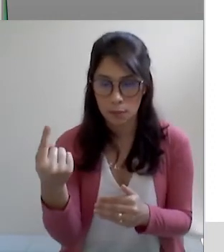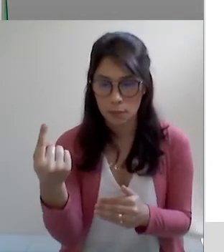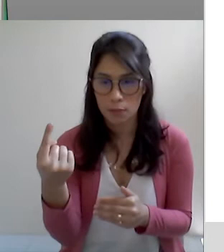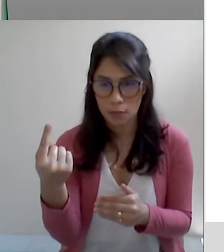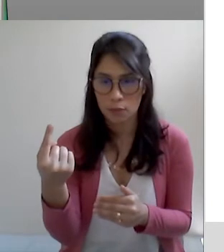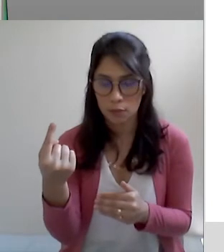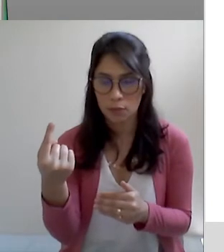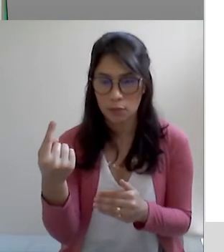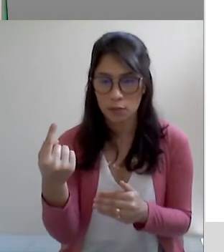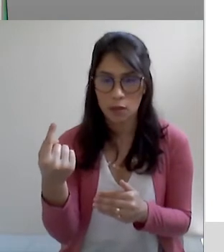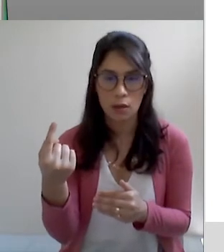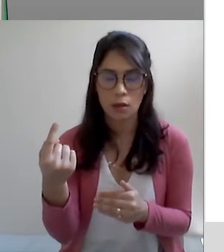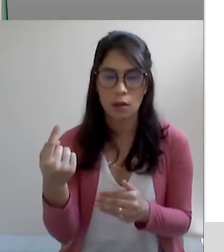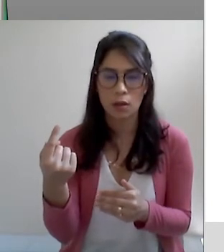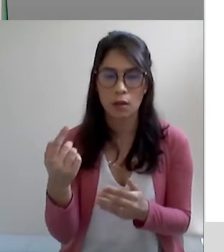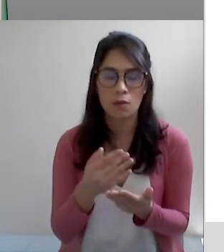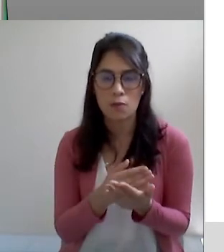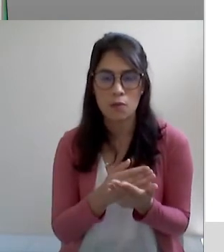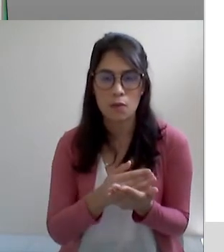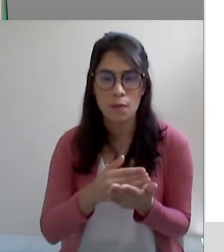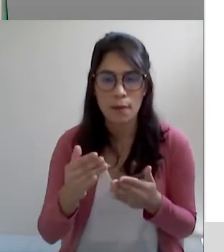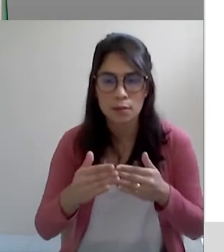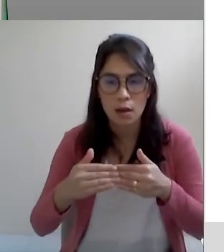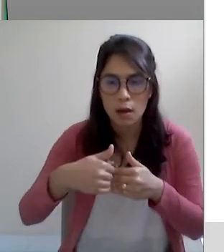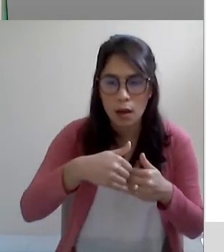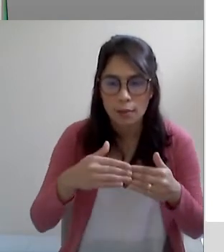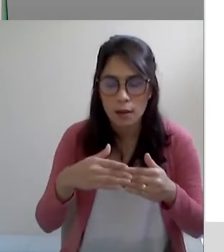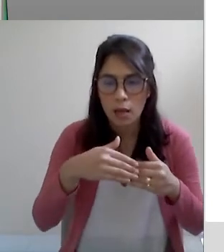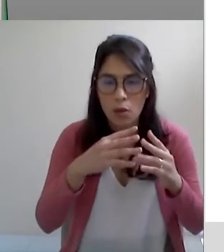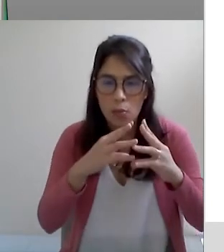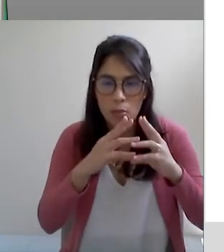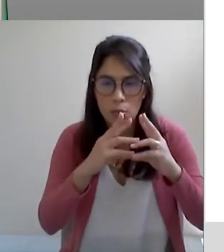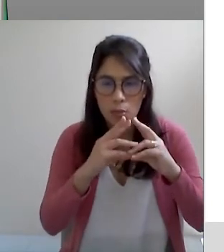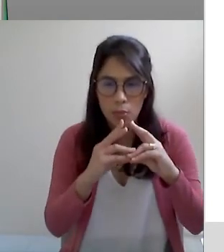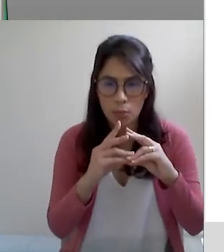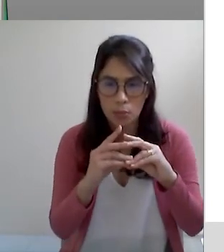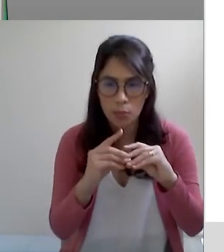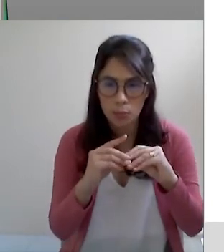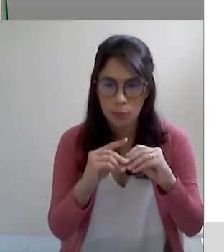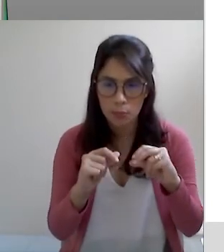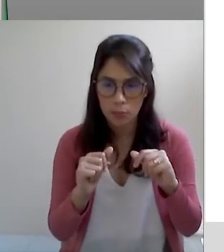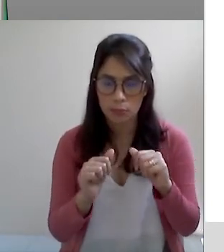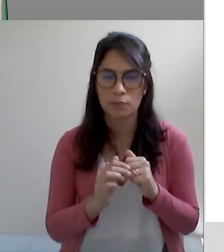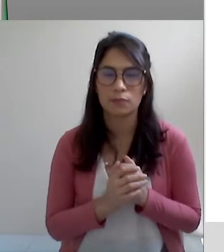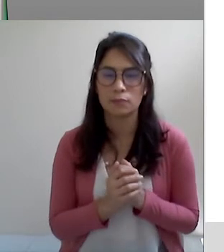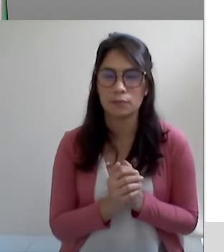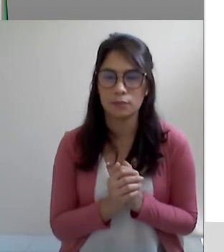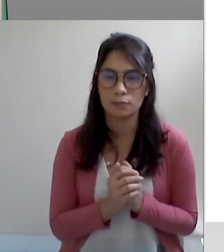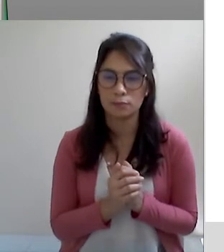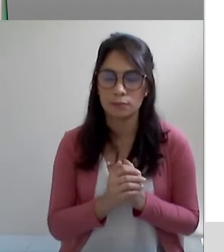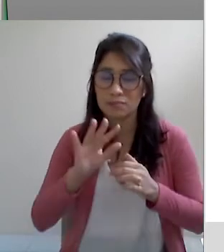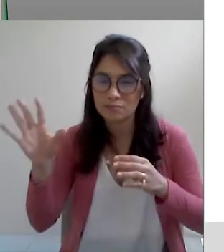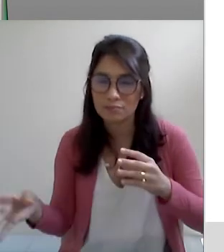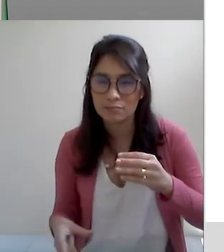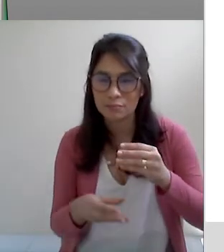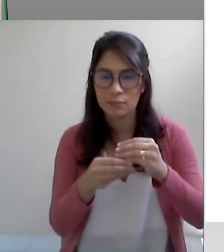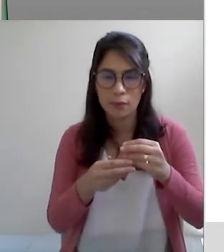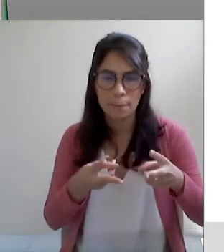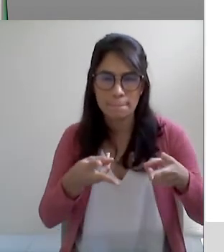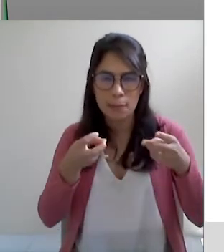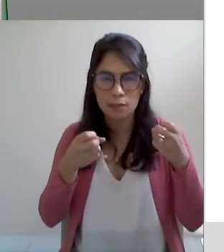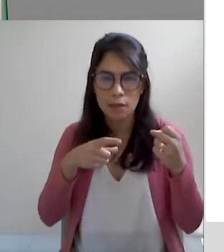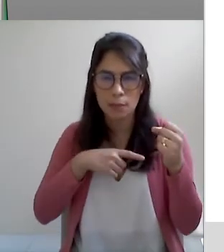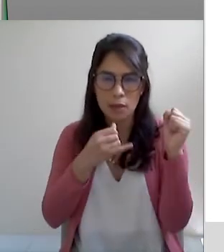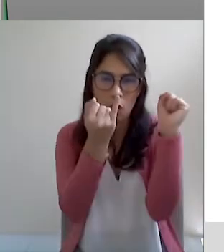primário, que levará a uma cavitação da cartilagem hialina por deterioração da